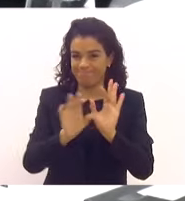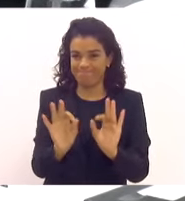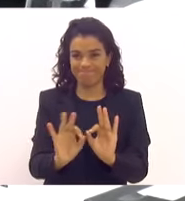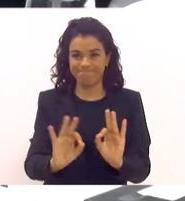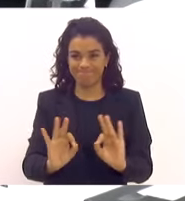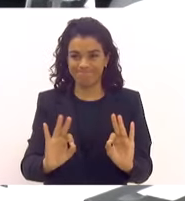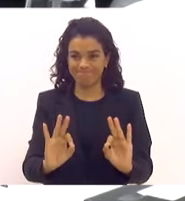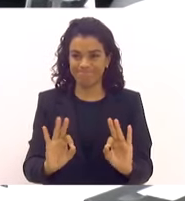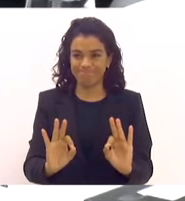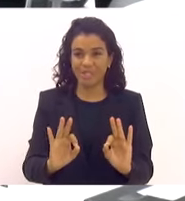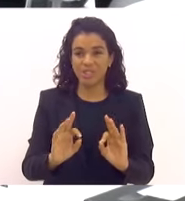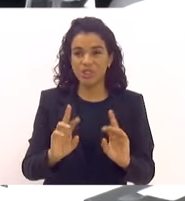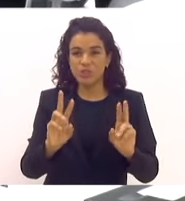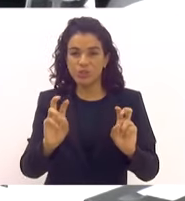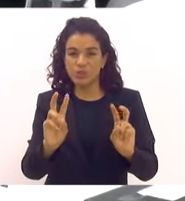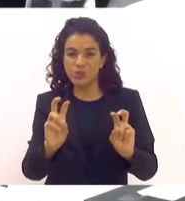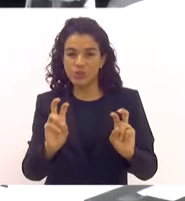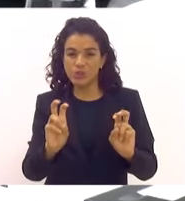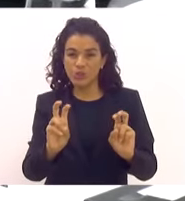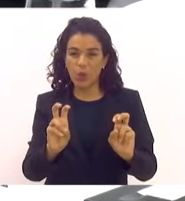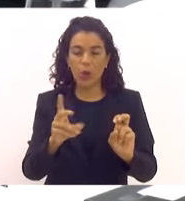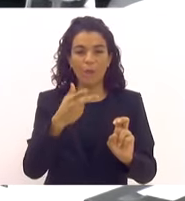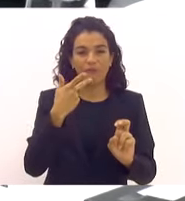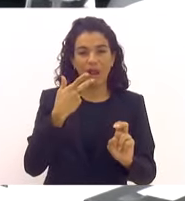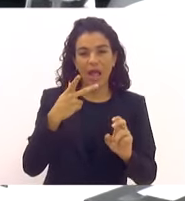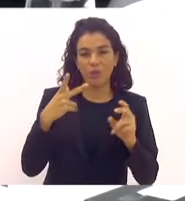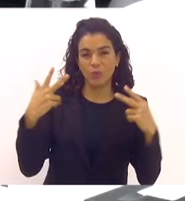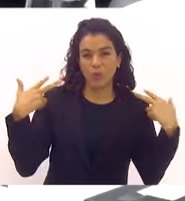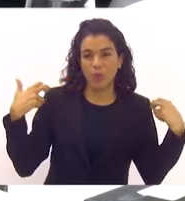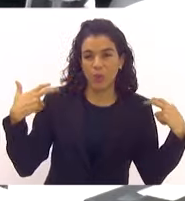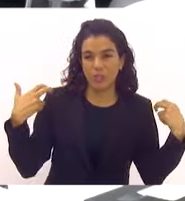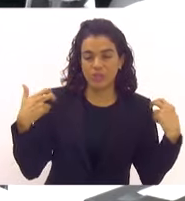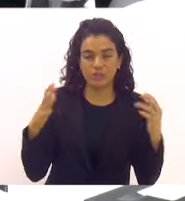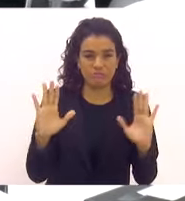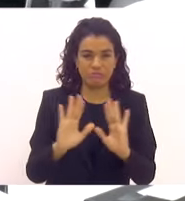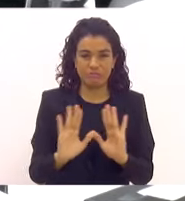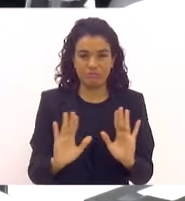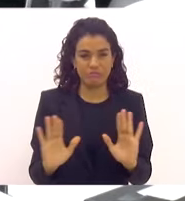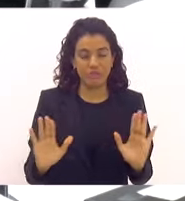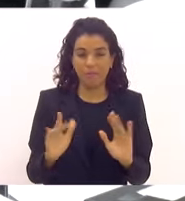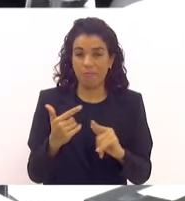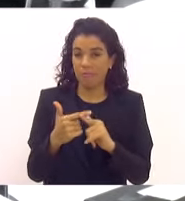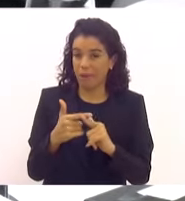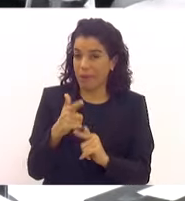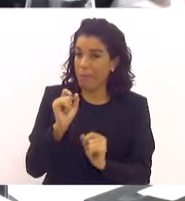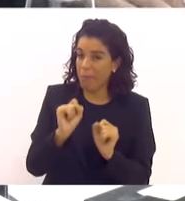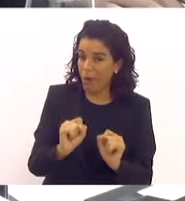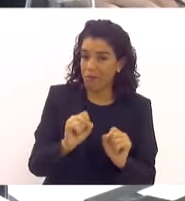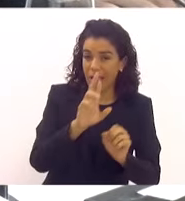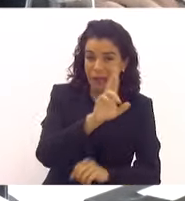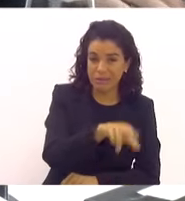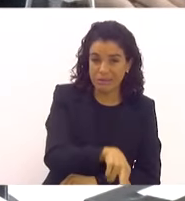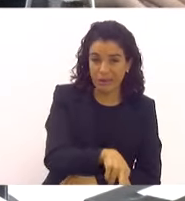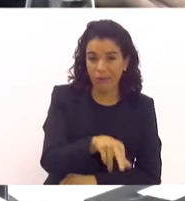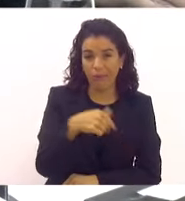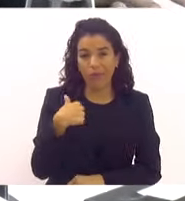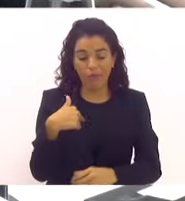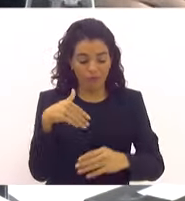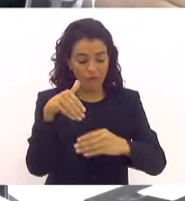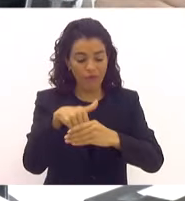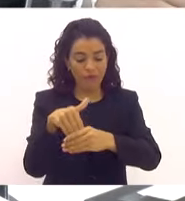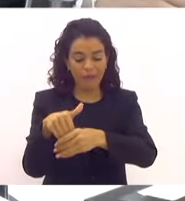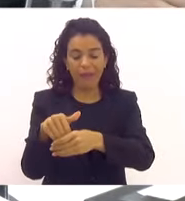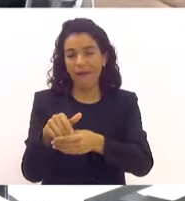Fala especificamente ali essa questão de isolar o motorista e tal. Nem adentrei nos pormenores, porque pode ter razão no mérito ou não, vou votar a favor no mérito ou